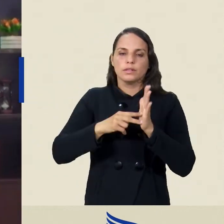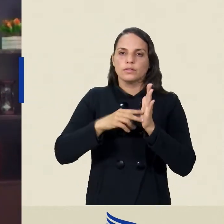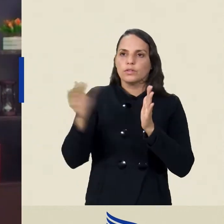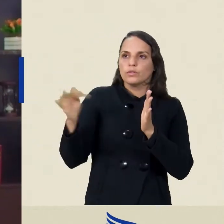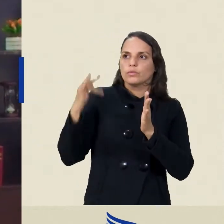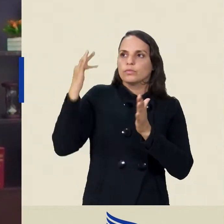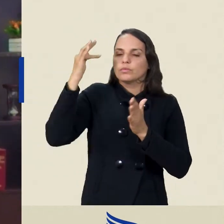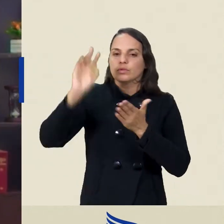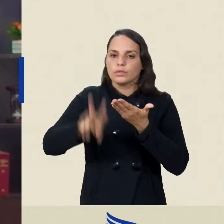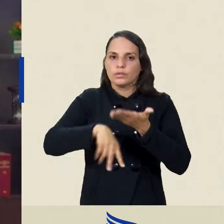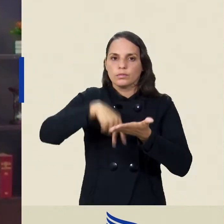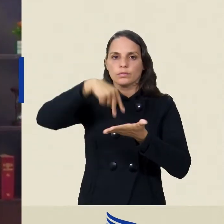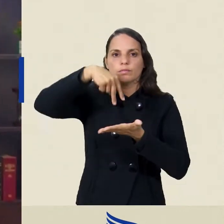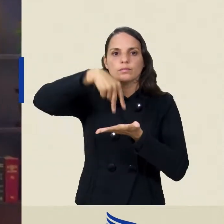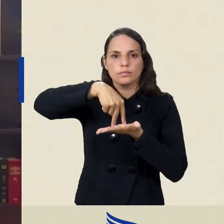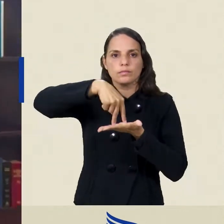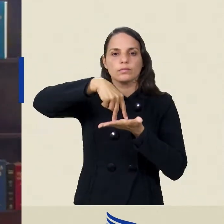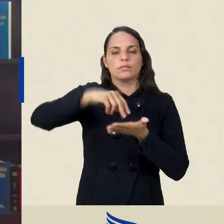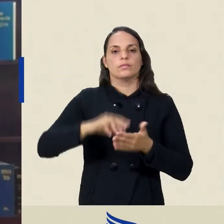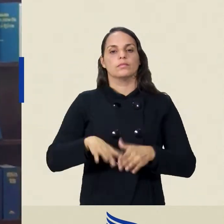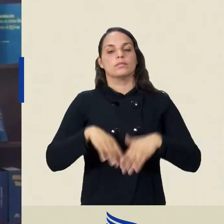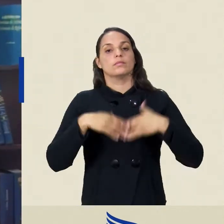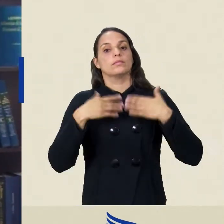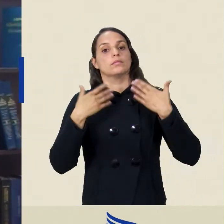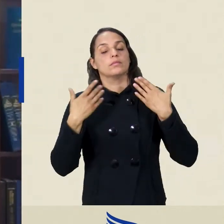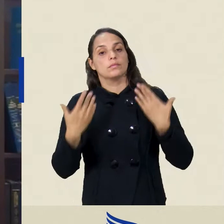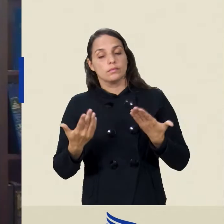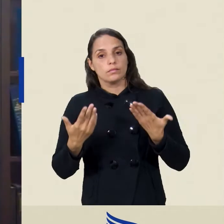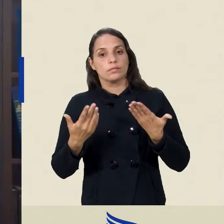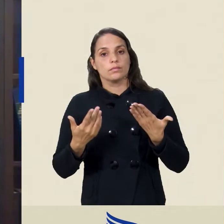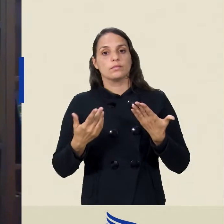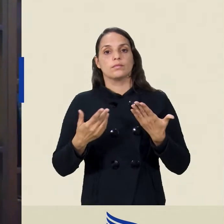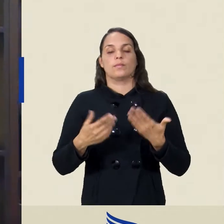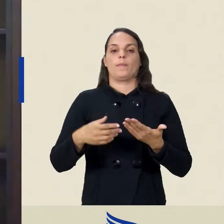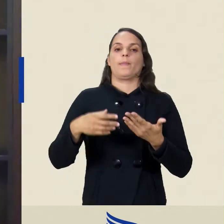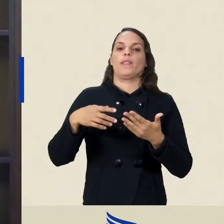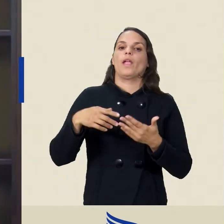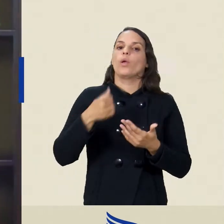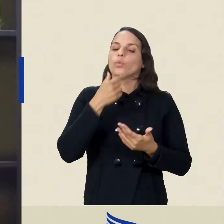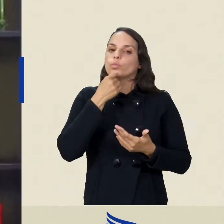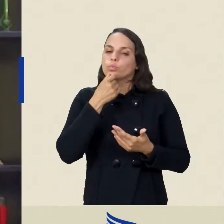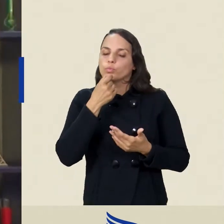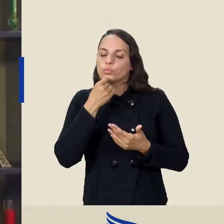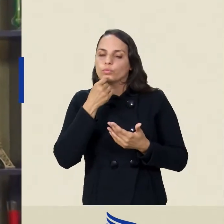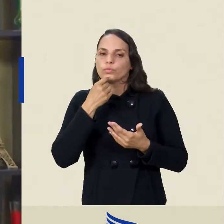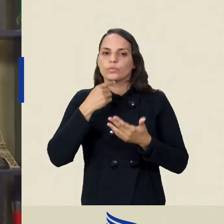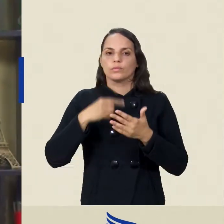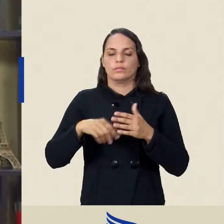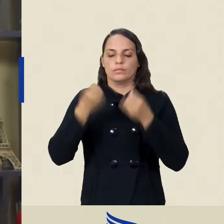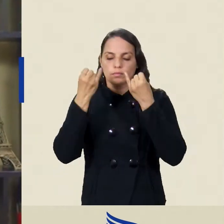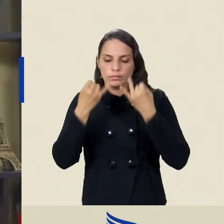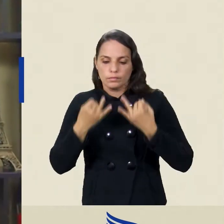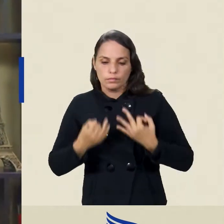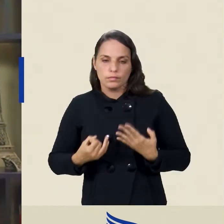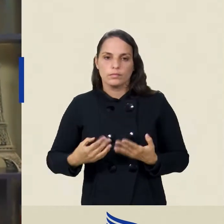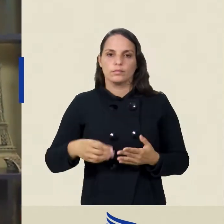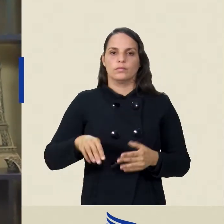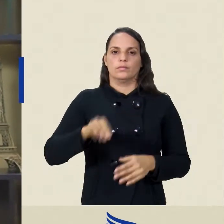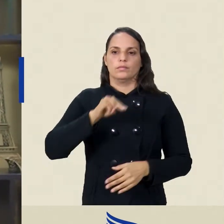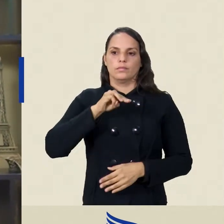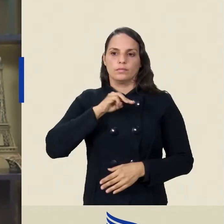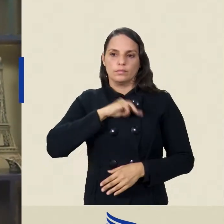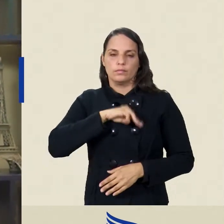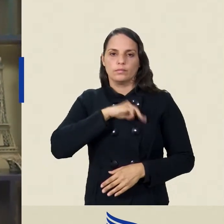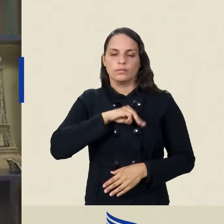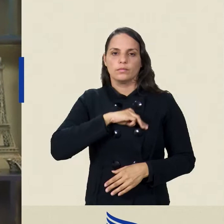morte e ressurreição. O bispo Taylor, comentando Mateus capítulo 3, 16, diz: